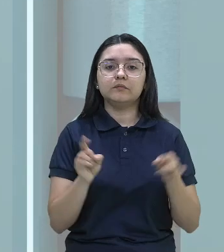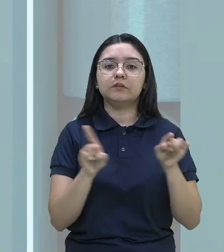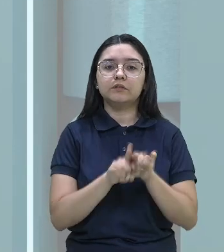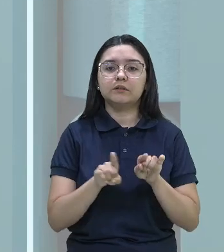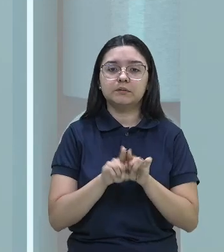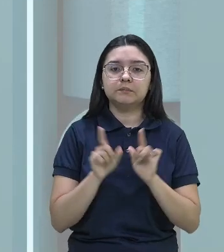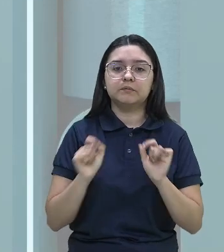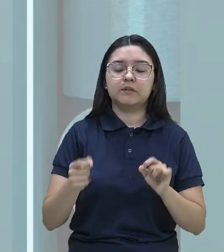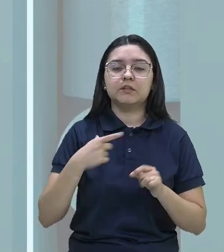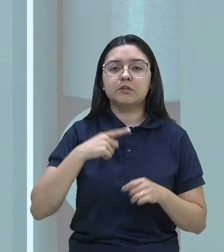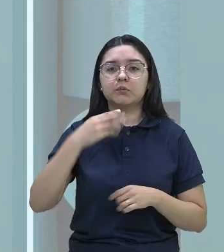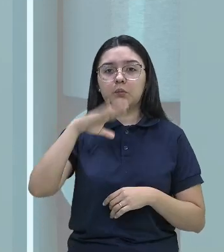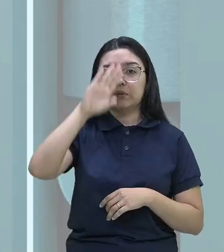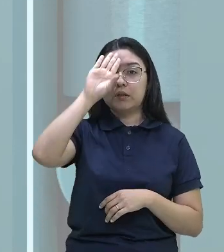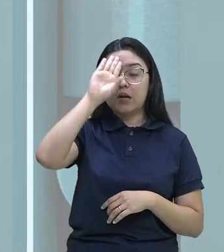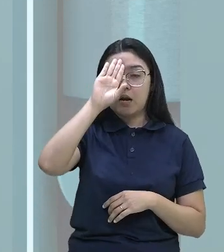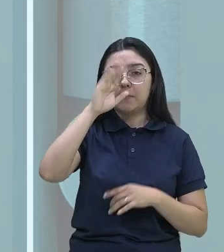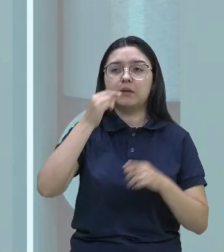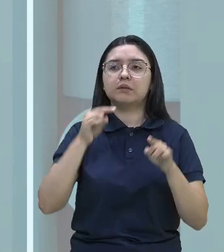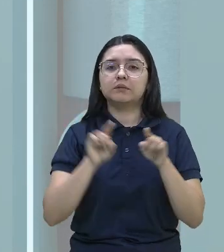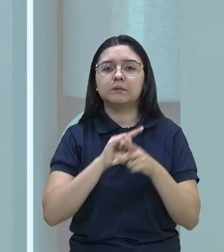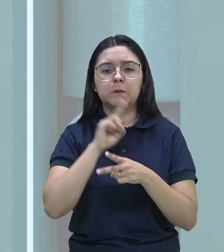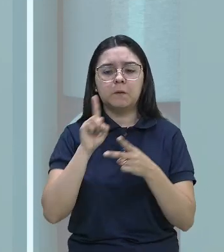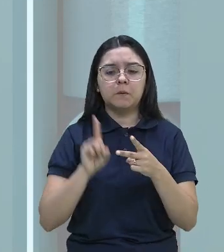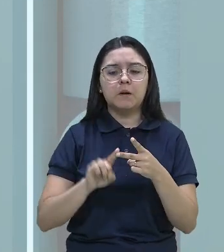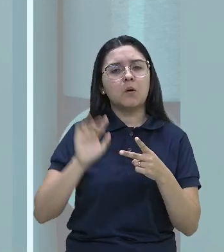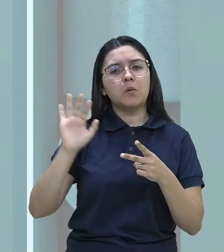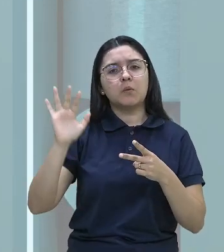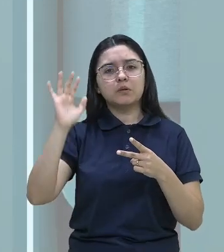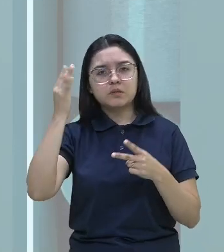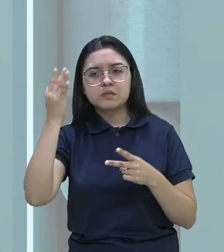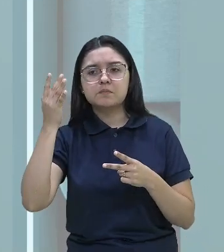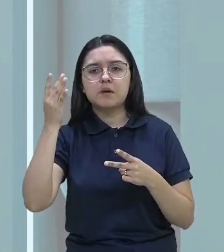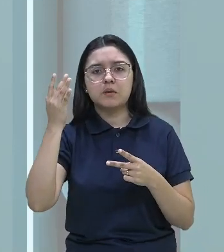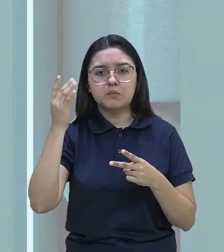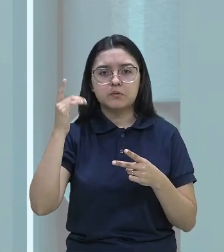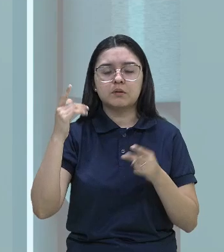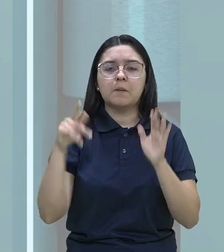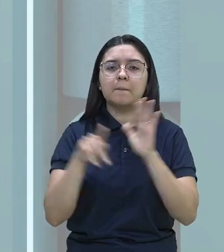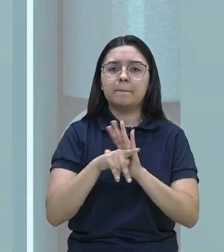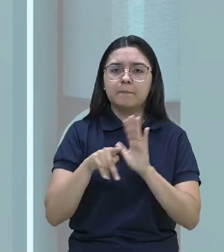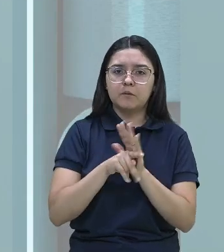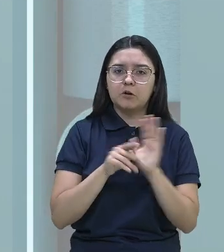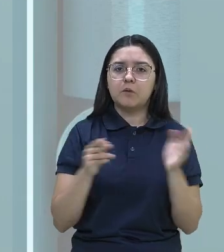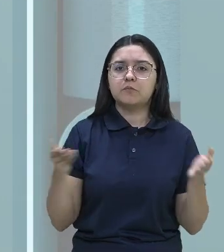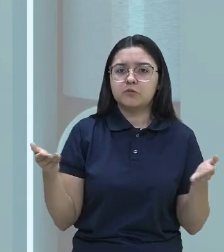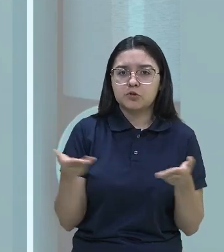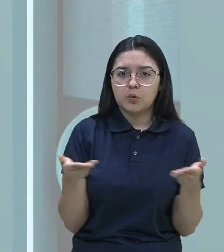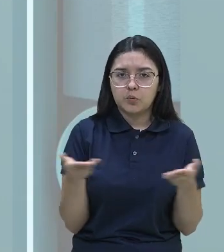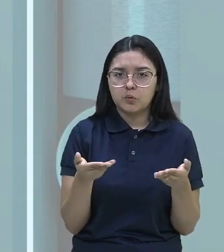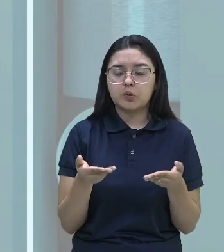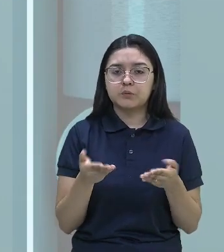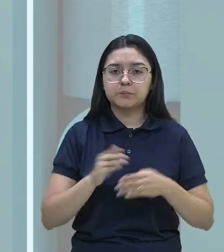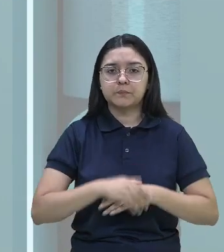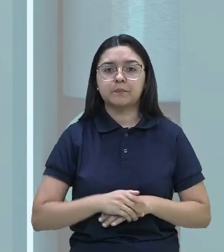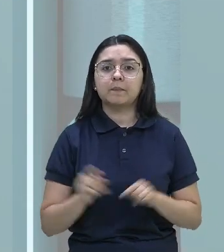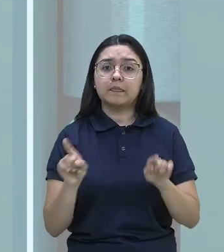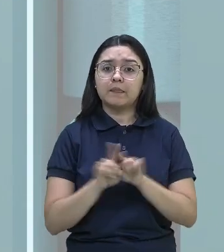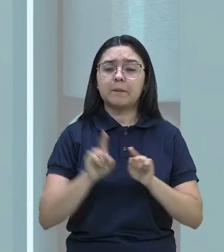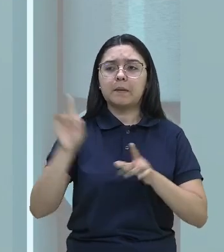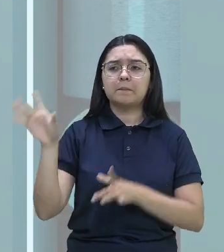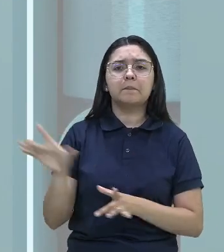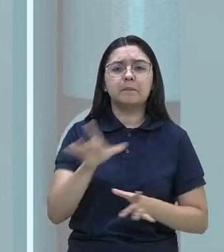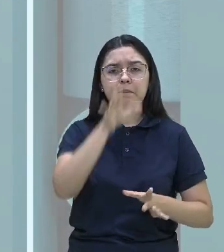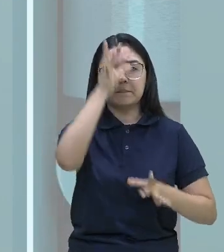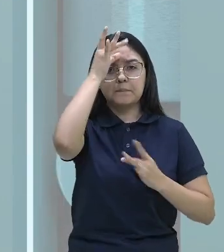muito mais dramático, ele vai trazer fatos muito mais da atualidade, até